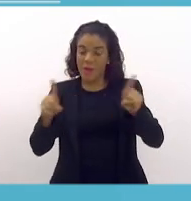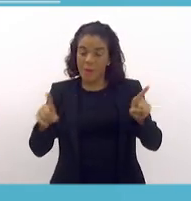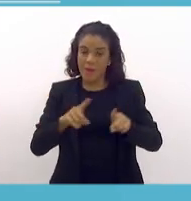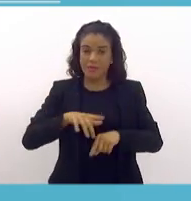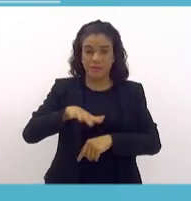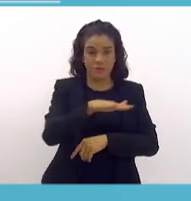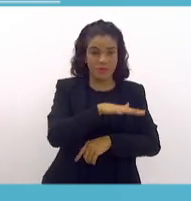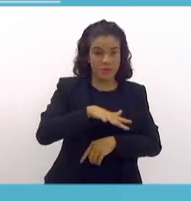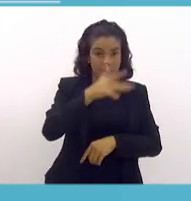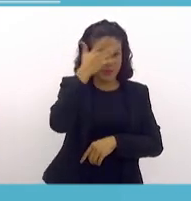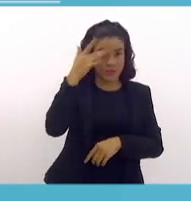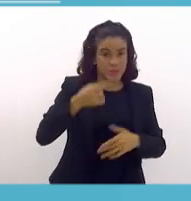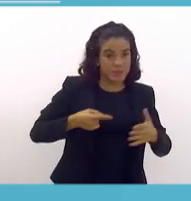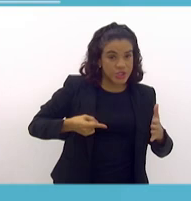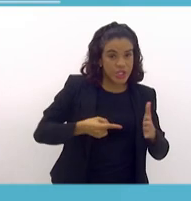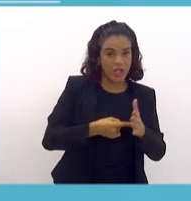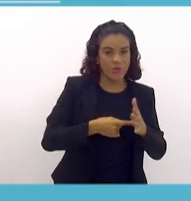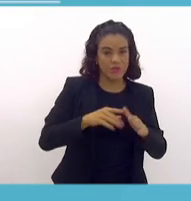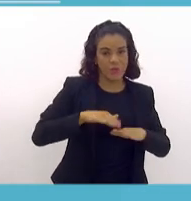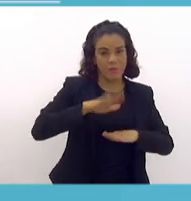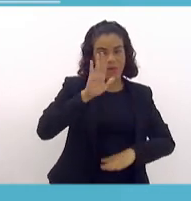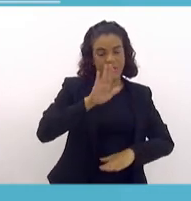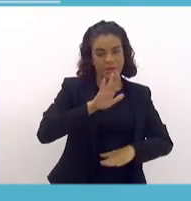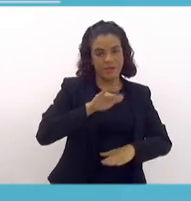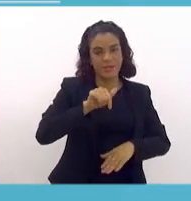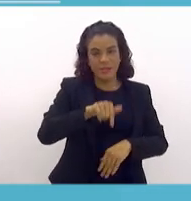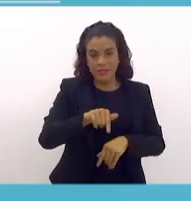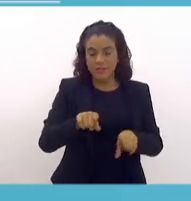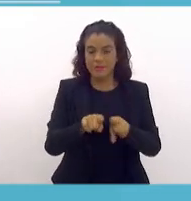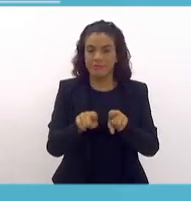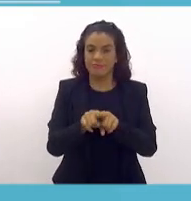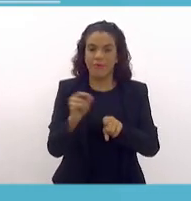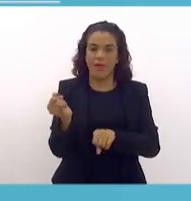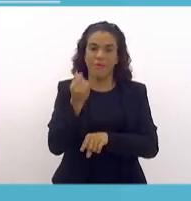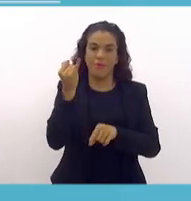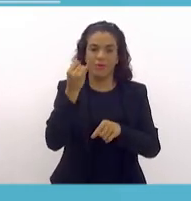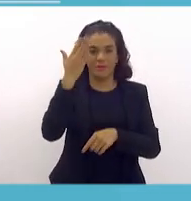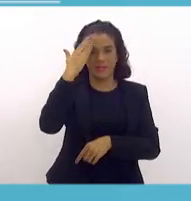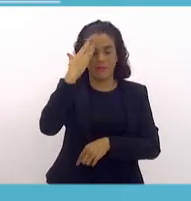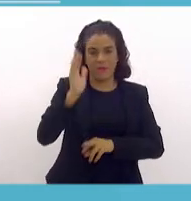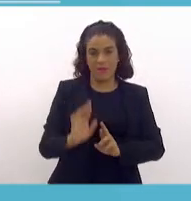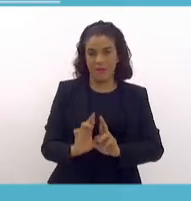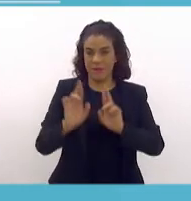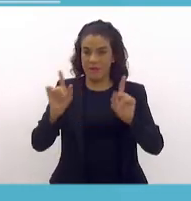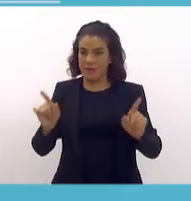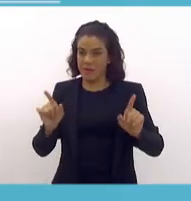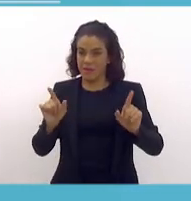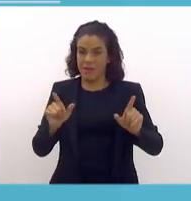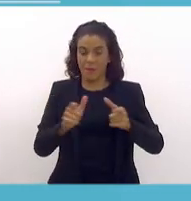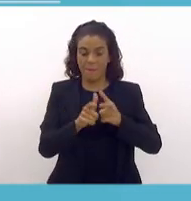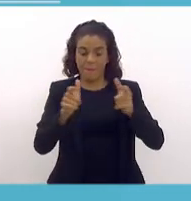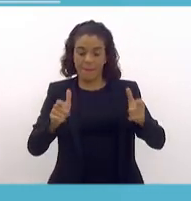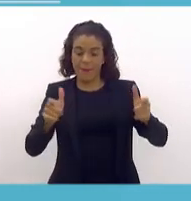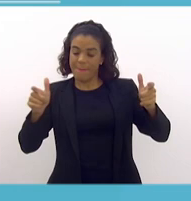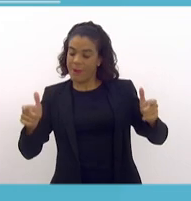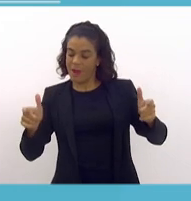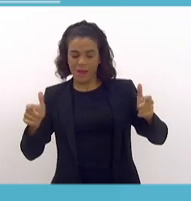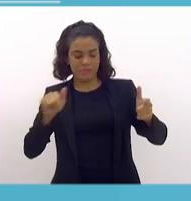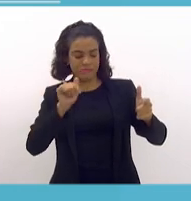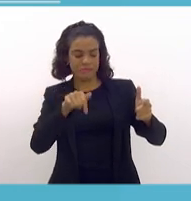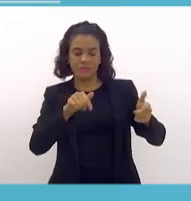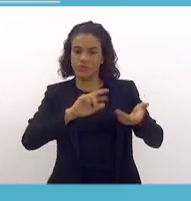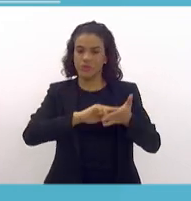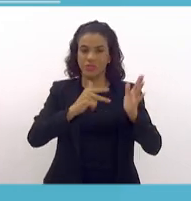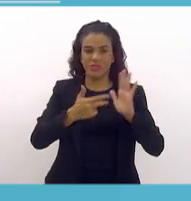casos em que as pessoas denunciaram mais. Então, isso também é importante diferenciar. Crescimento não necessariamente implica que houve